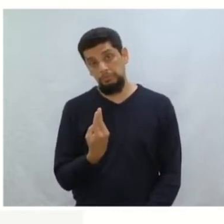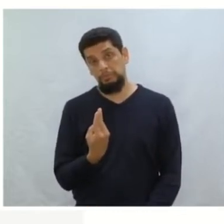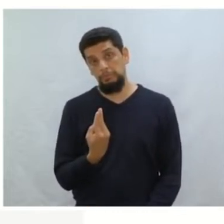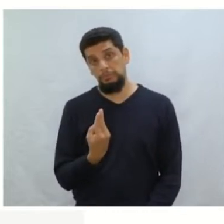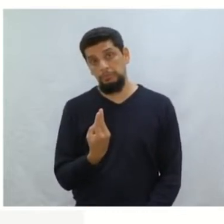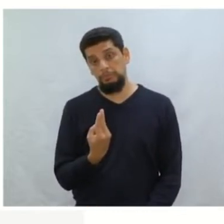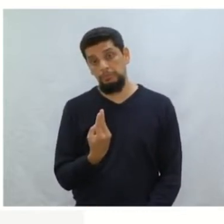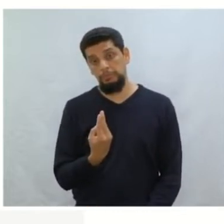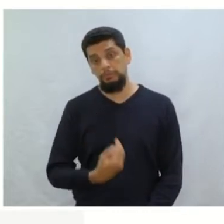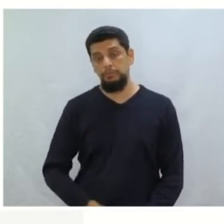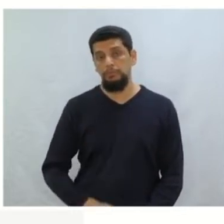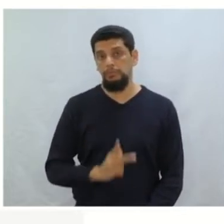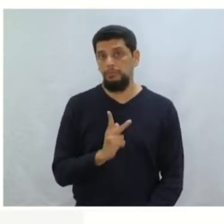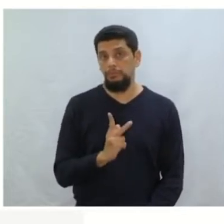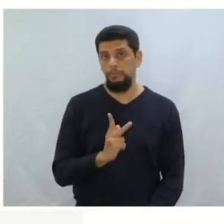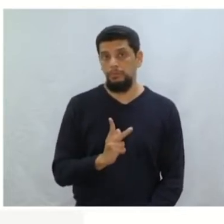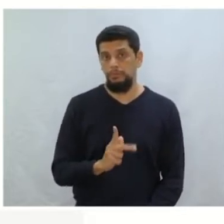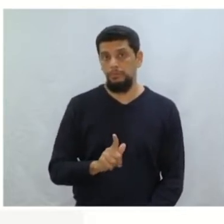ou